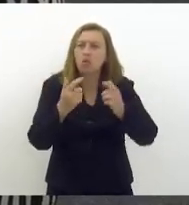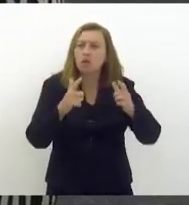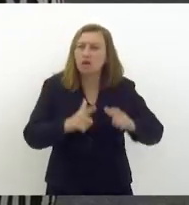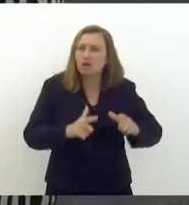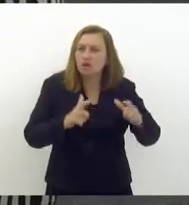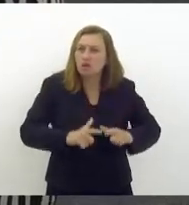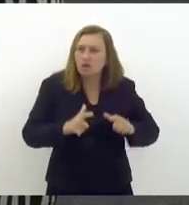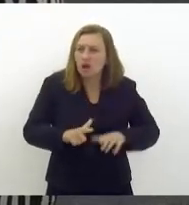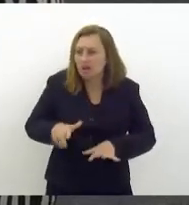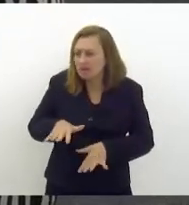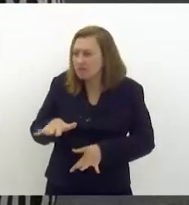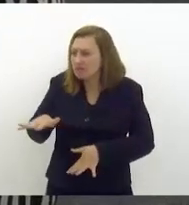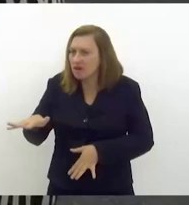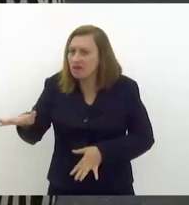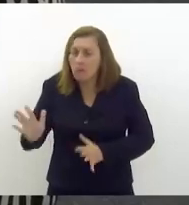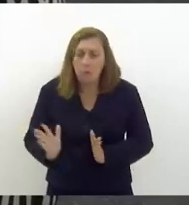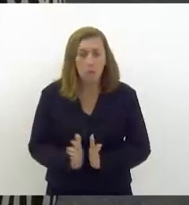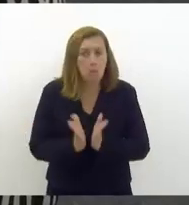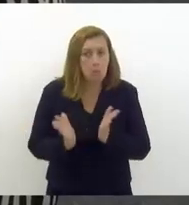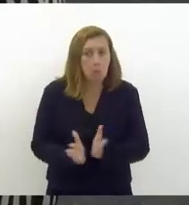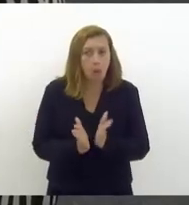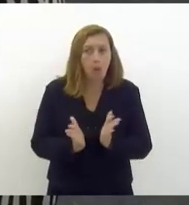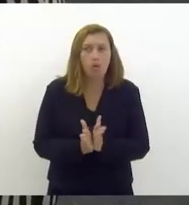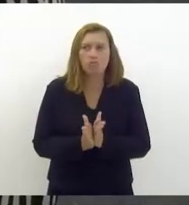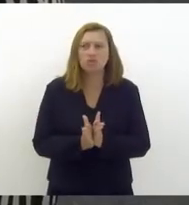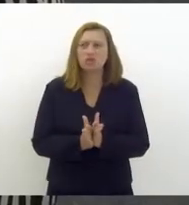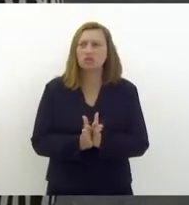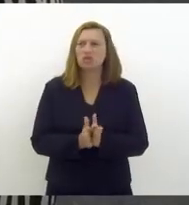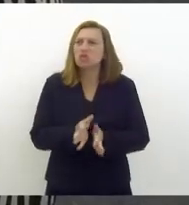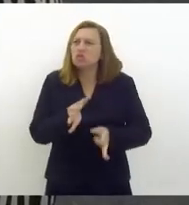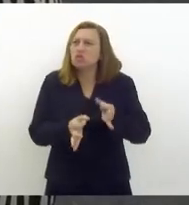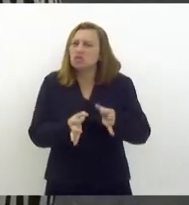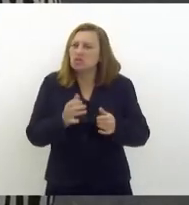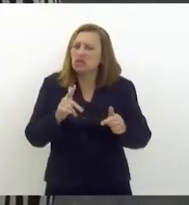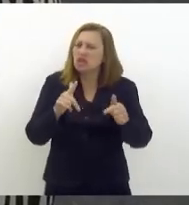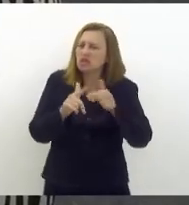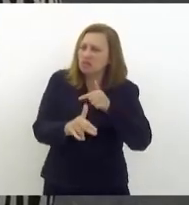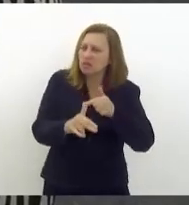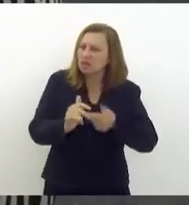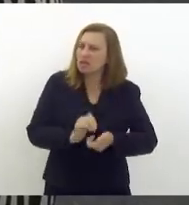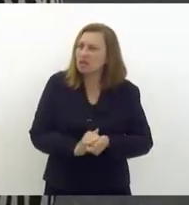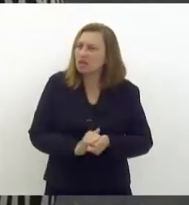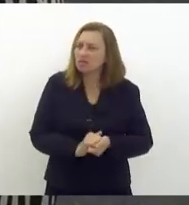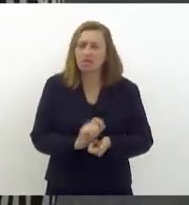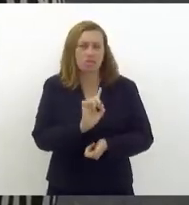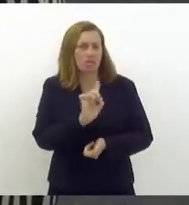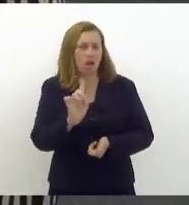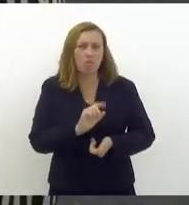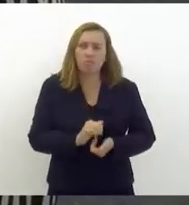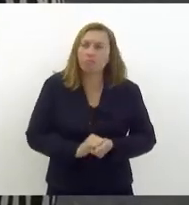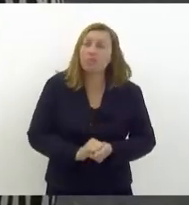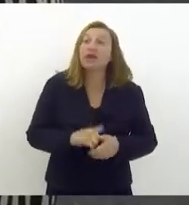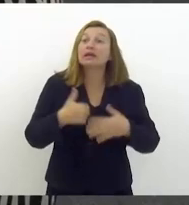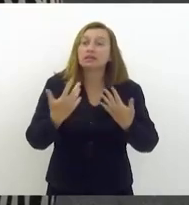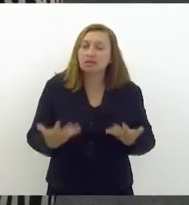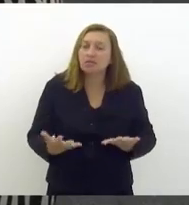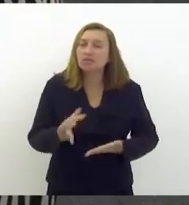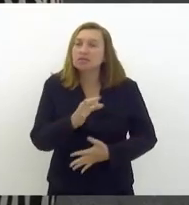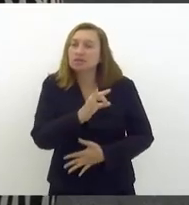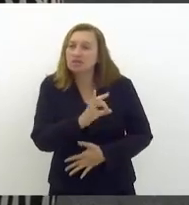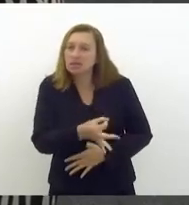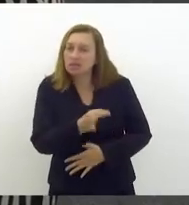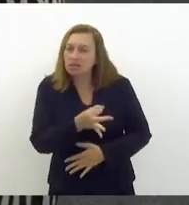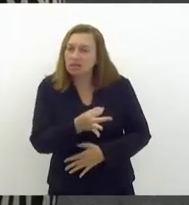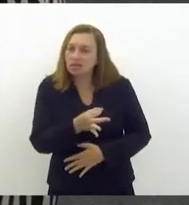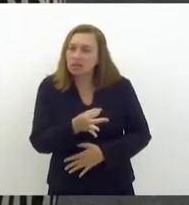no lugar que empobrecido justifica ele ser interditado isso não justifica então evidentemente